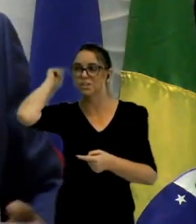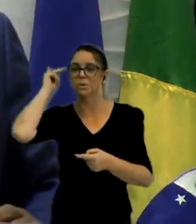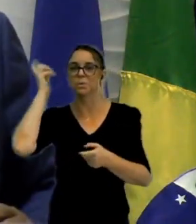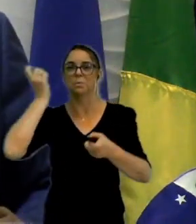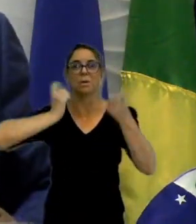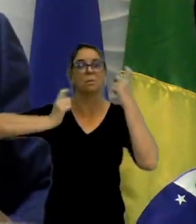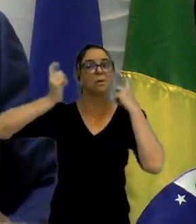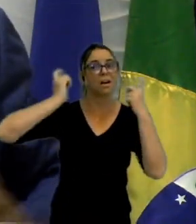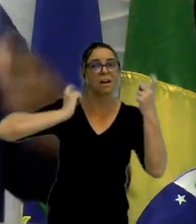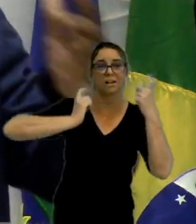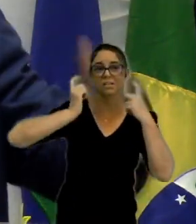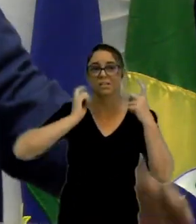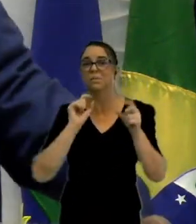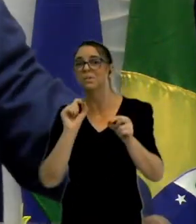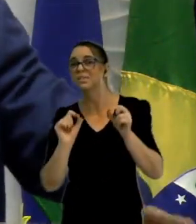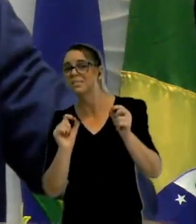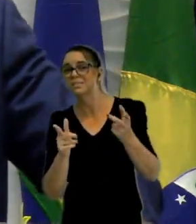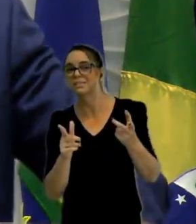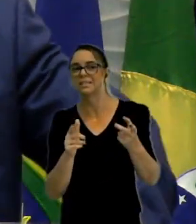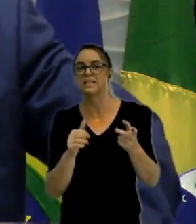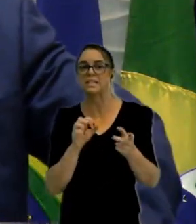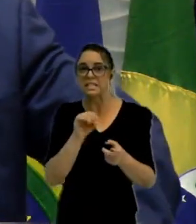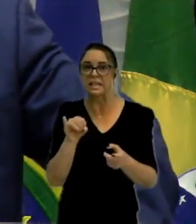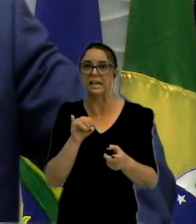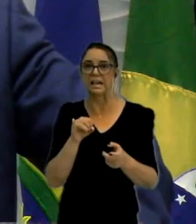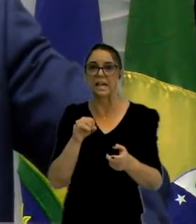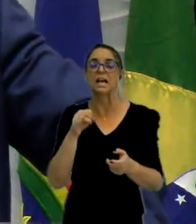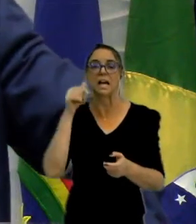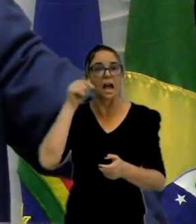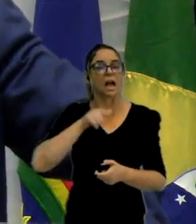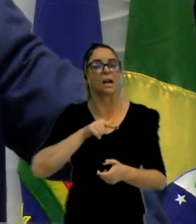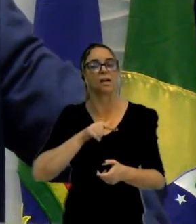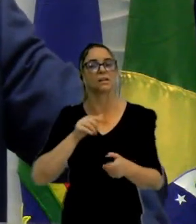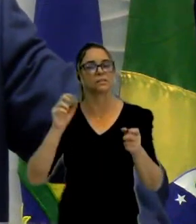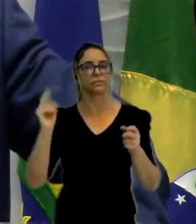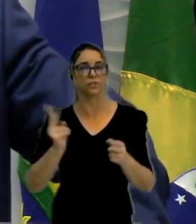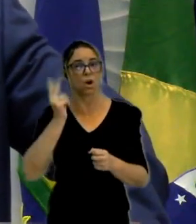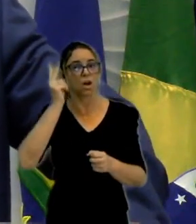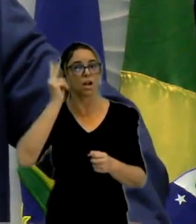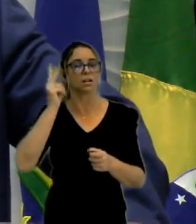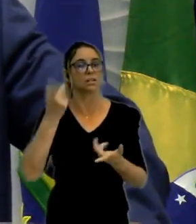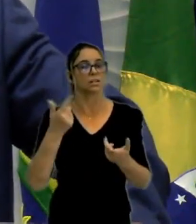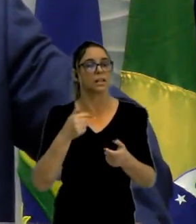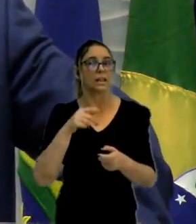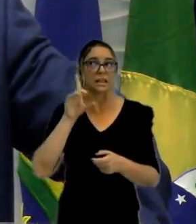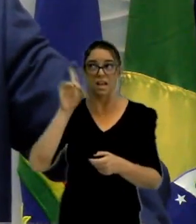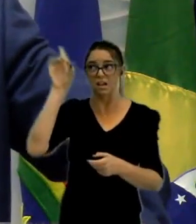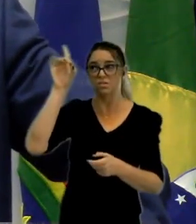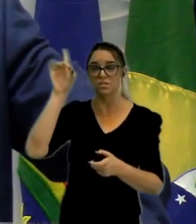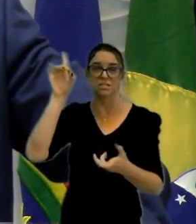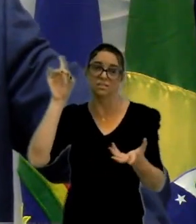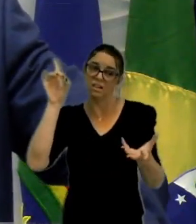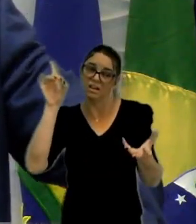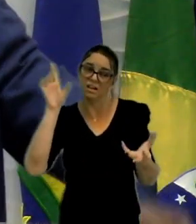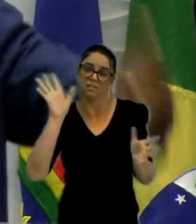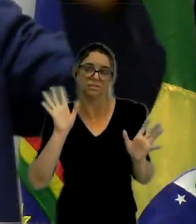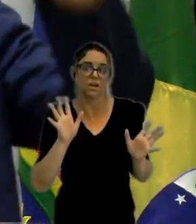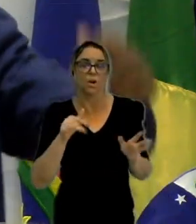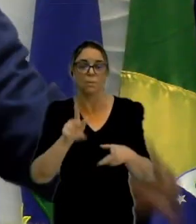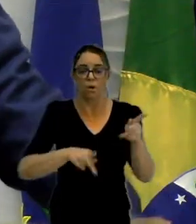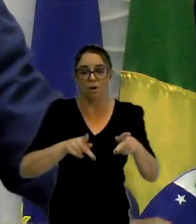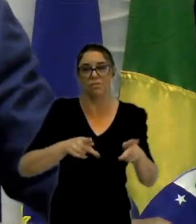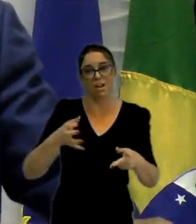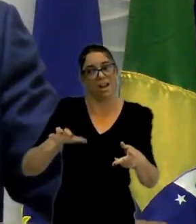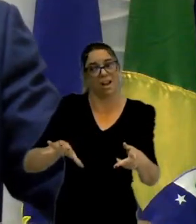povo vier ganhar, que eles não vão ganhar porque Deus não quer e o povo não quer esse mal para o povo de São Bento do Una. O que